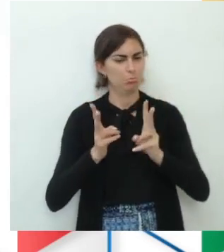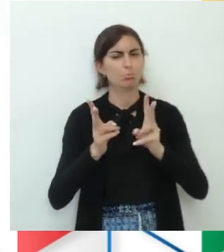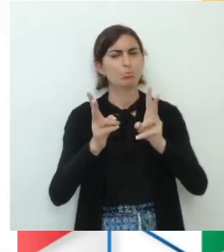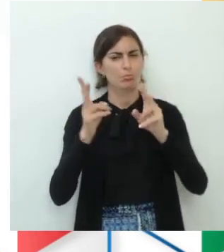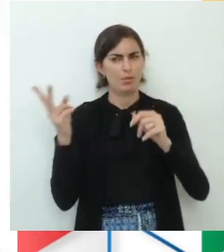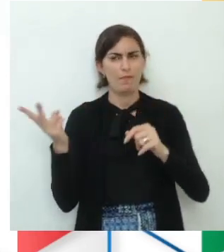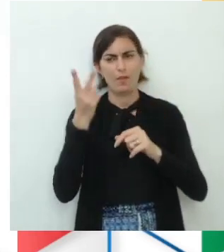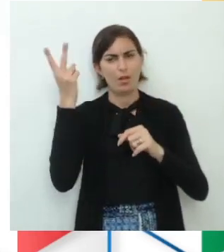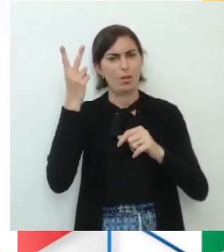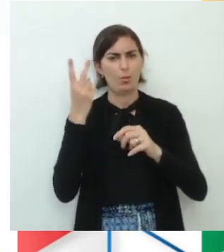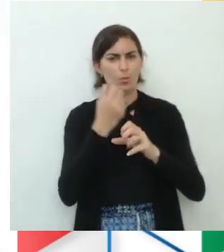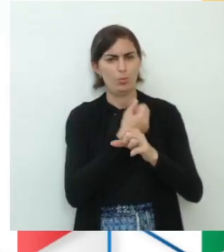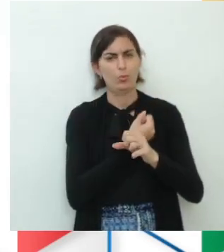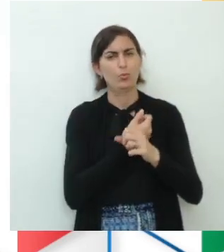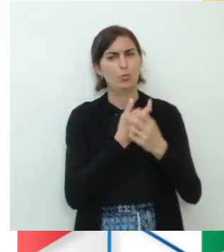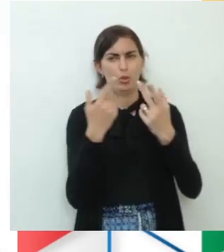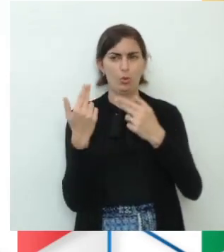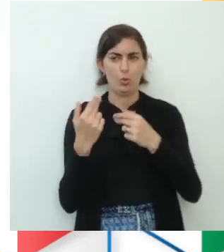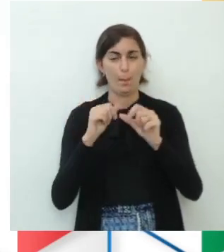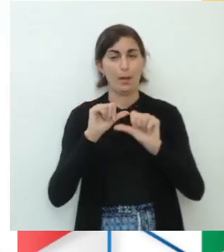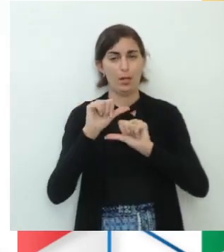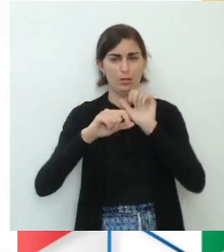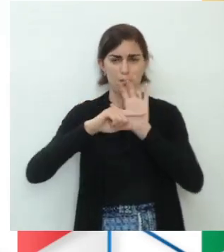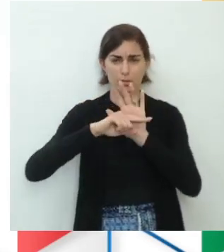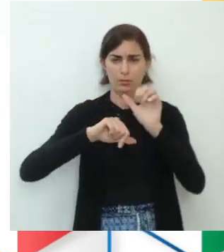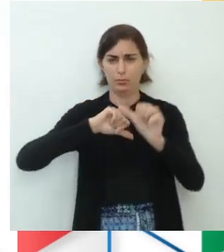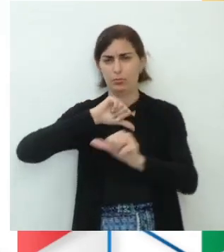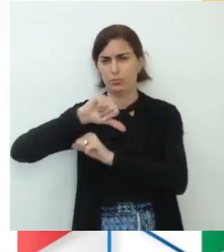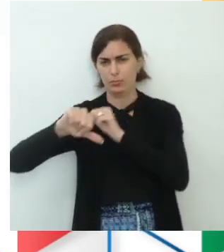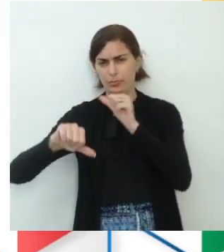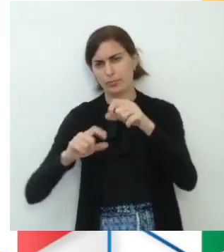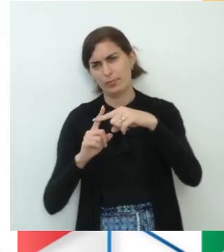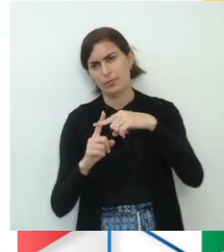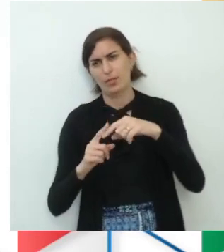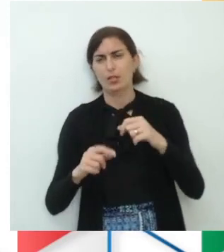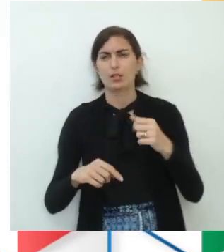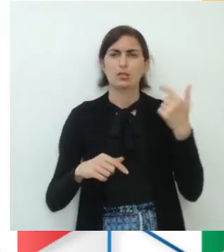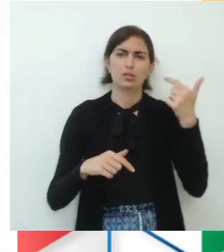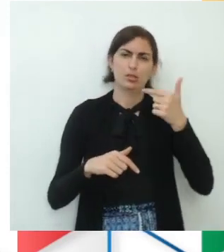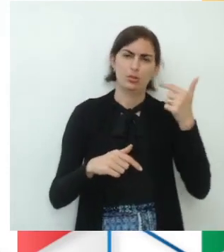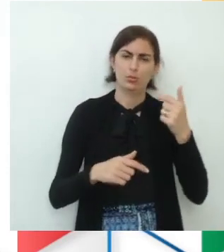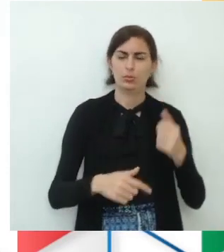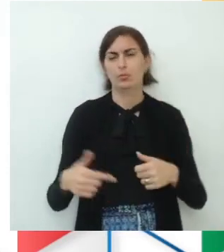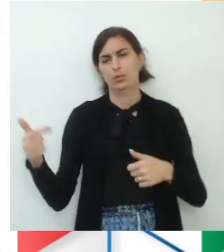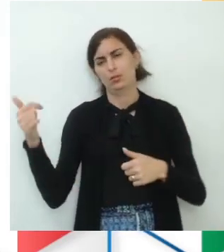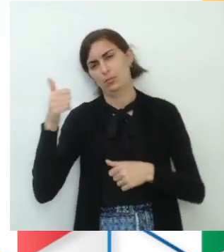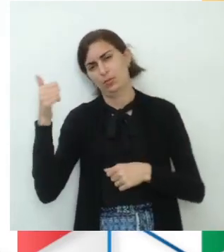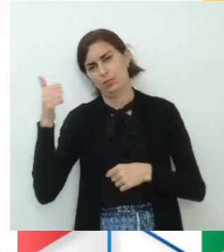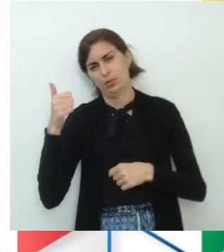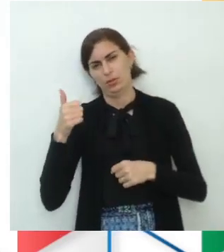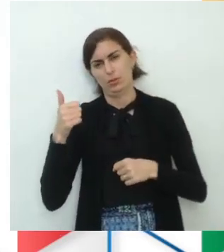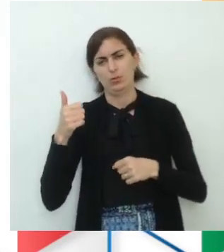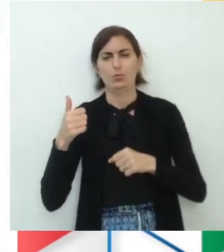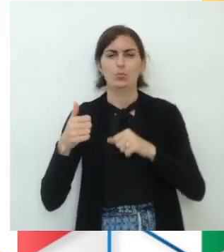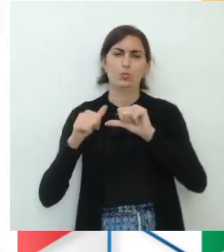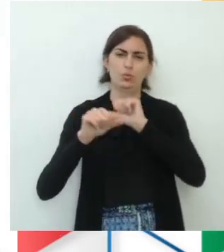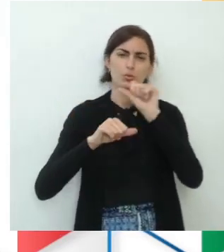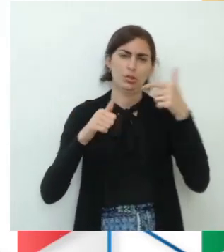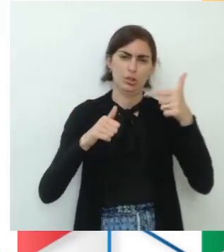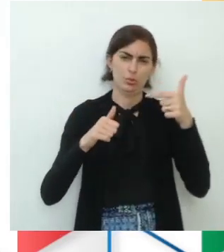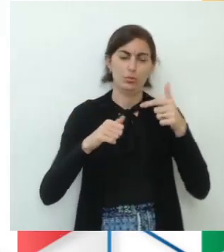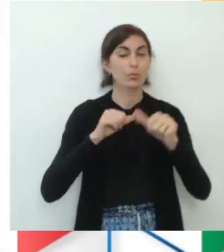os valores, só que com um sinal contrário. Estava no segundo quadrante, agora passou para o primeiro, muda